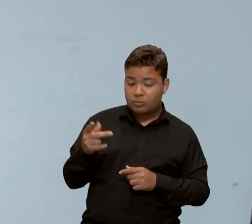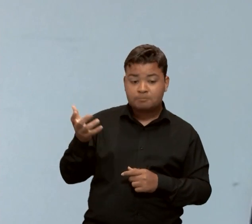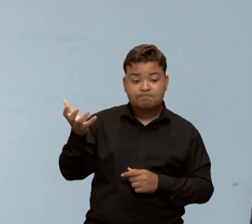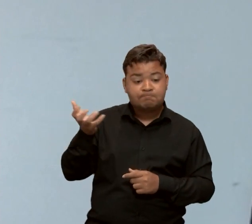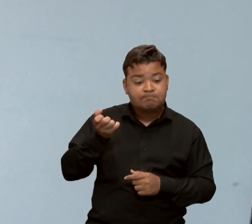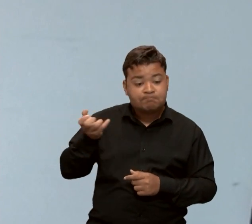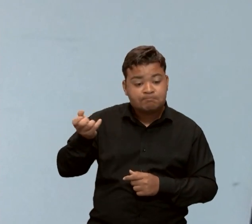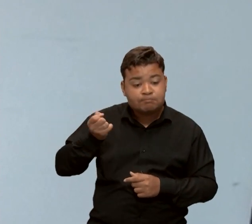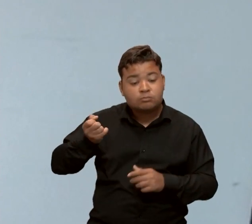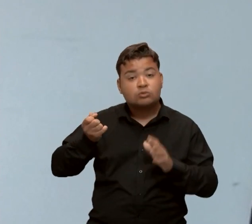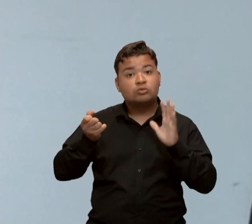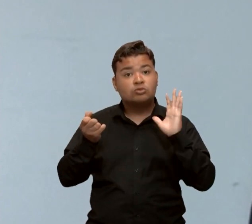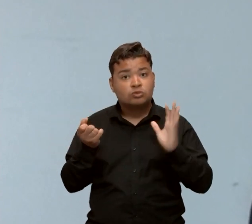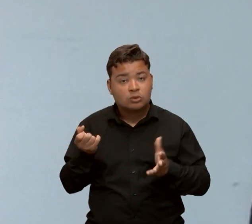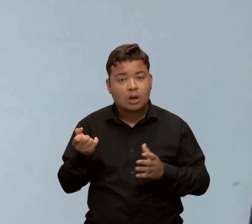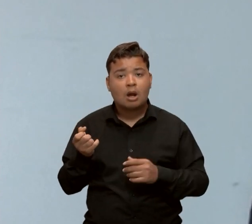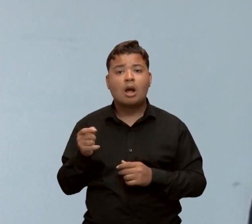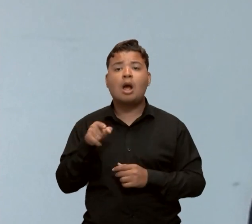tem